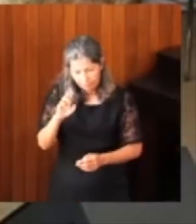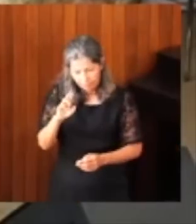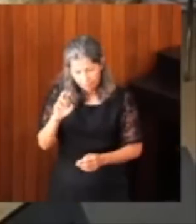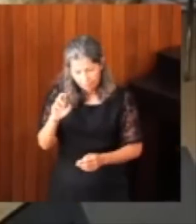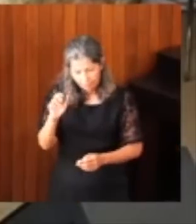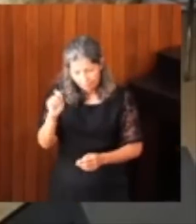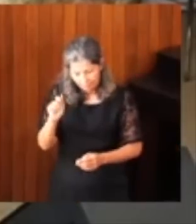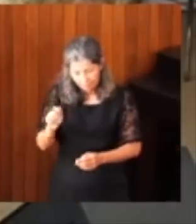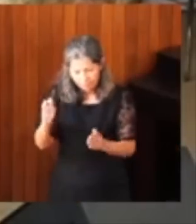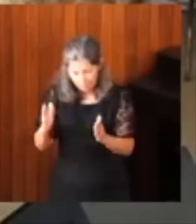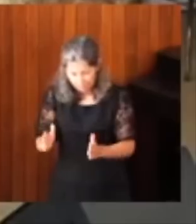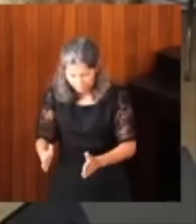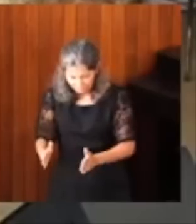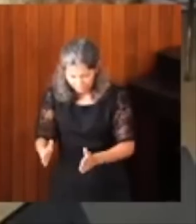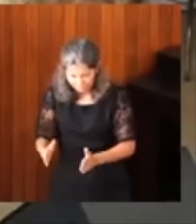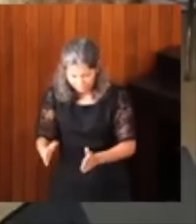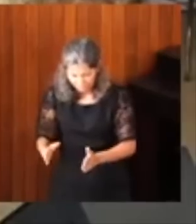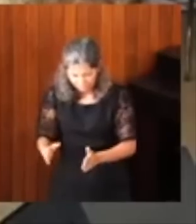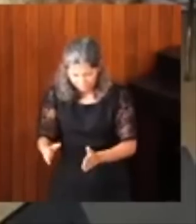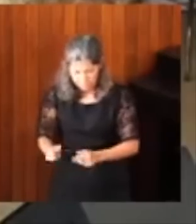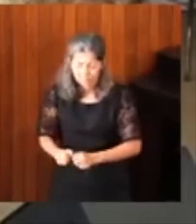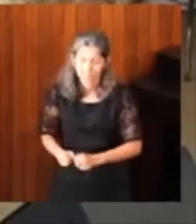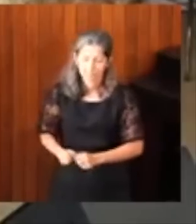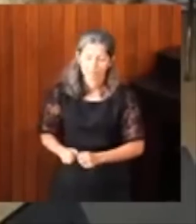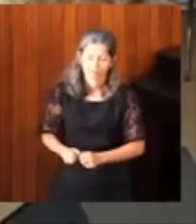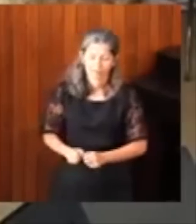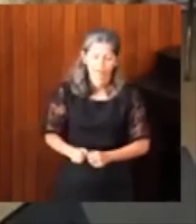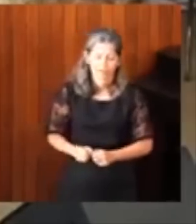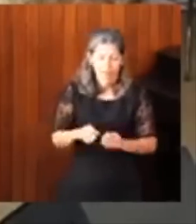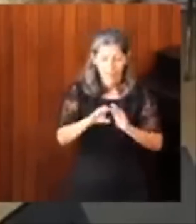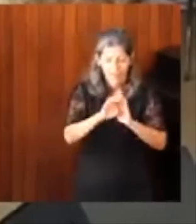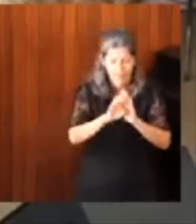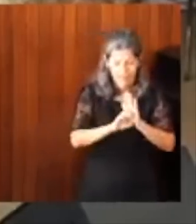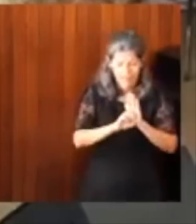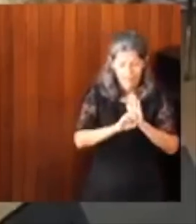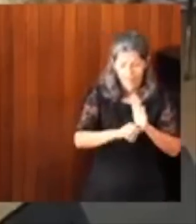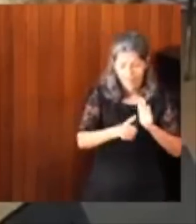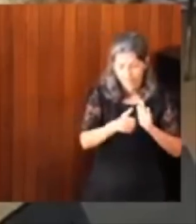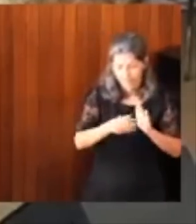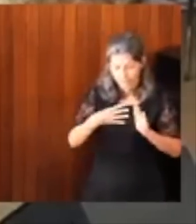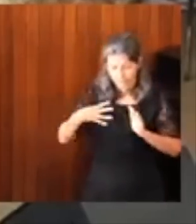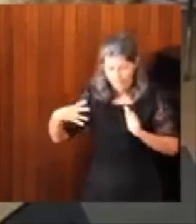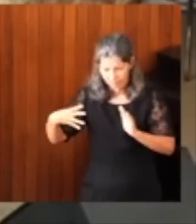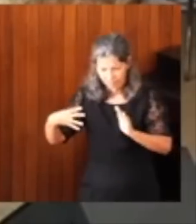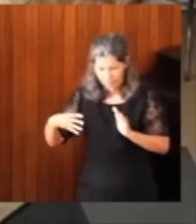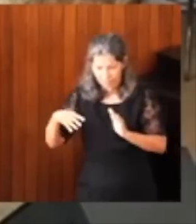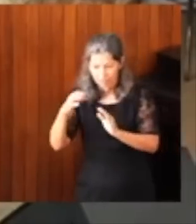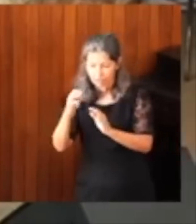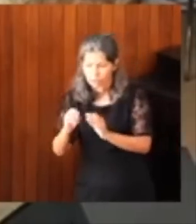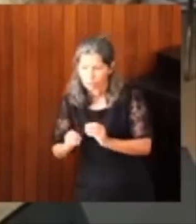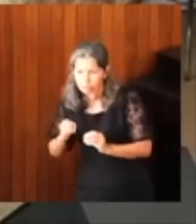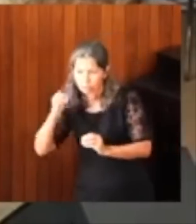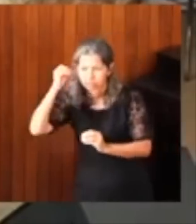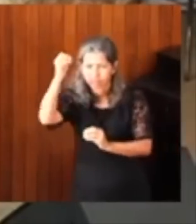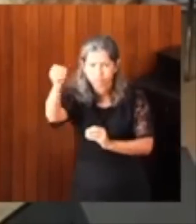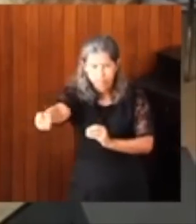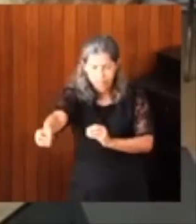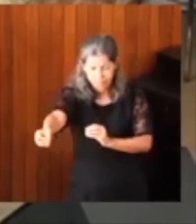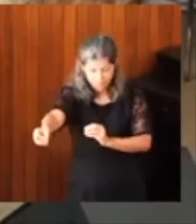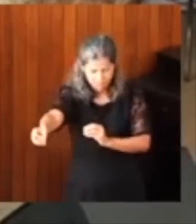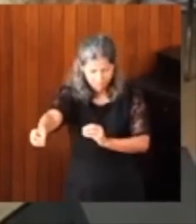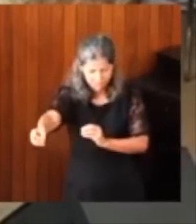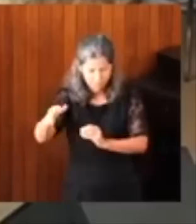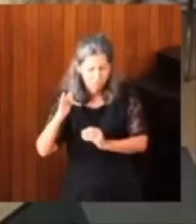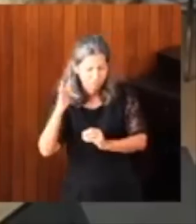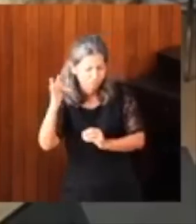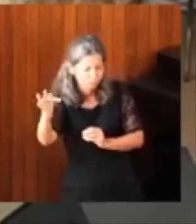no 14 ele vai dar um salto lá para frente, porque Deus quer que você entenda isso. Porque se o capítulo 13 parasse por aqui, a gente ia para